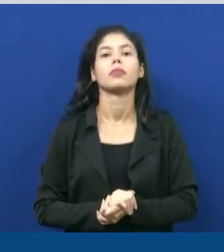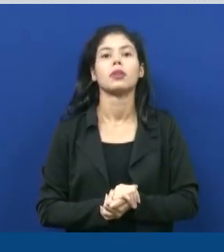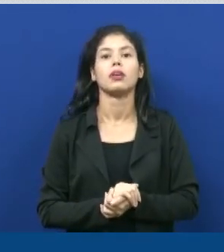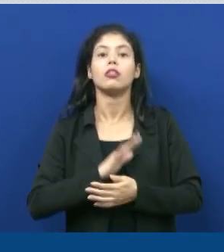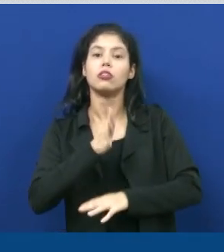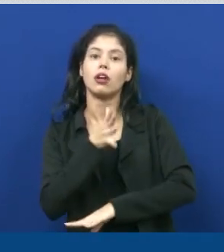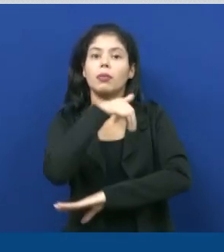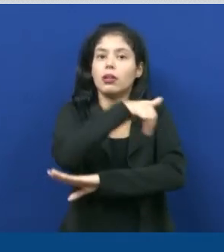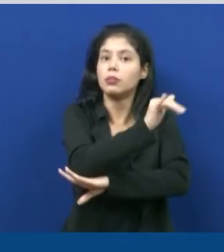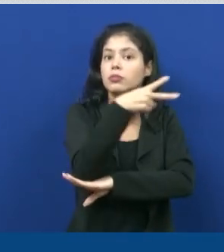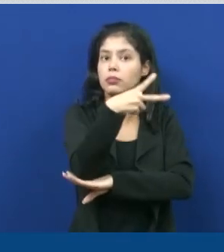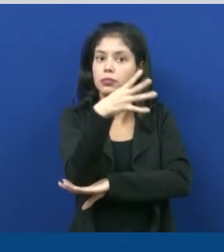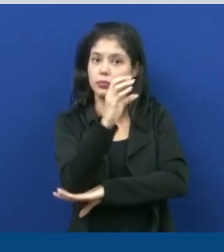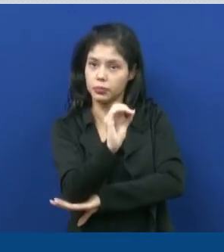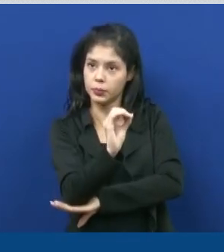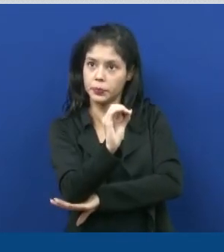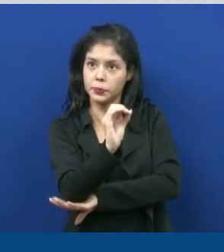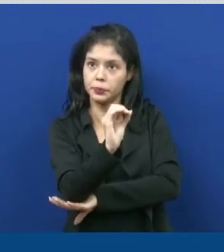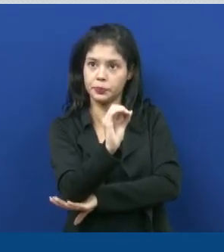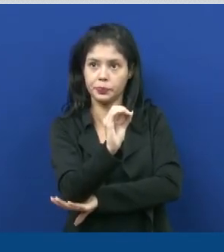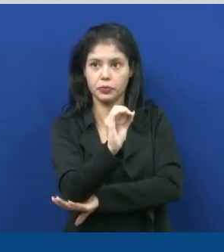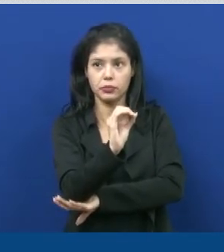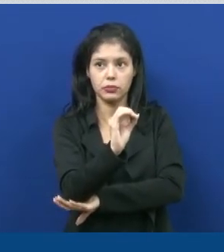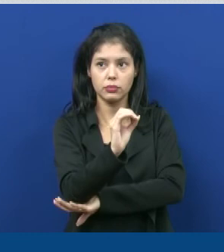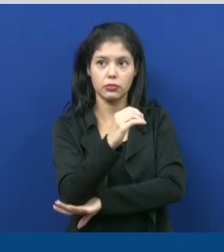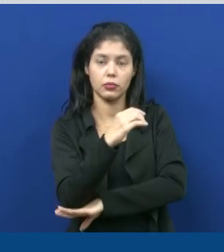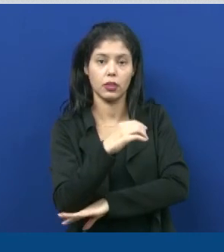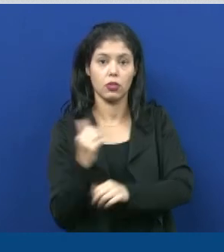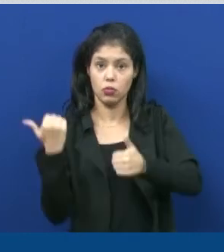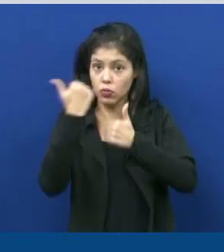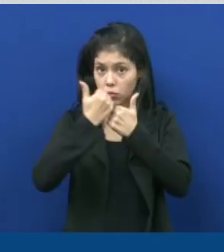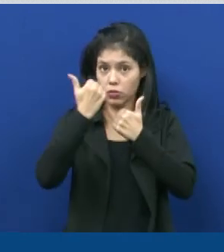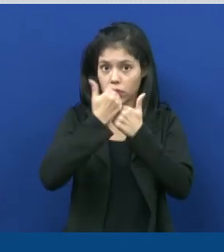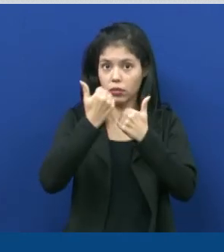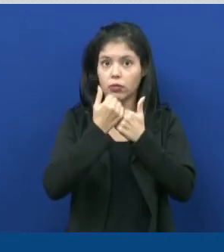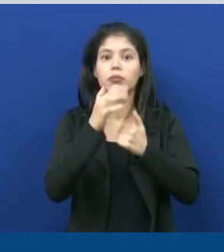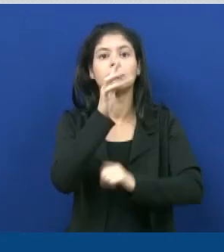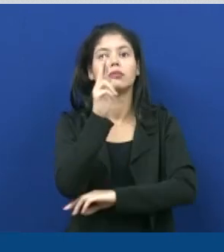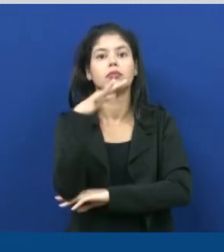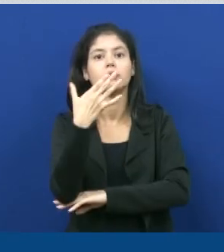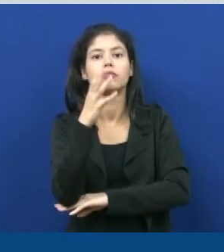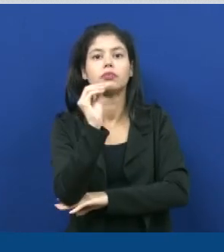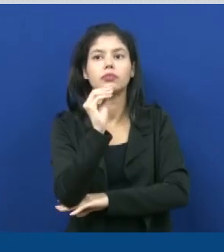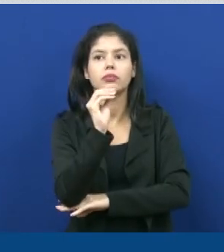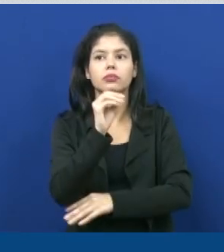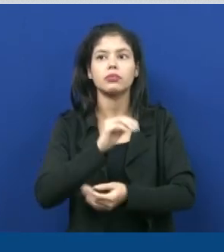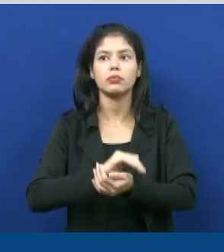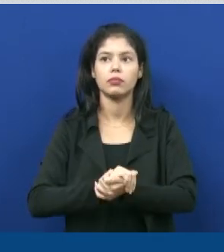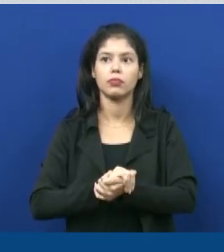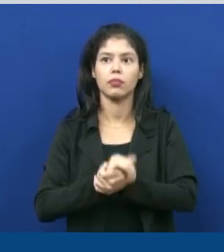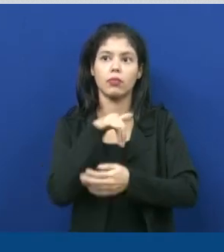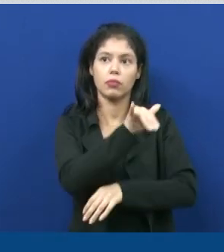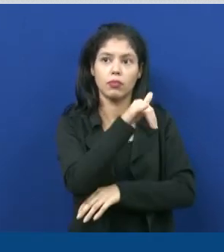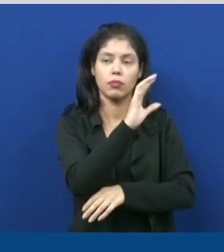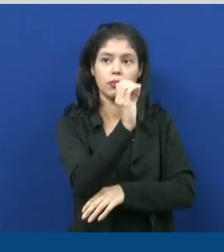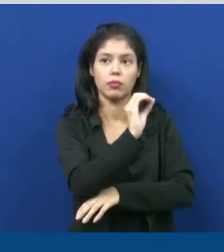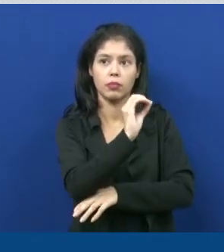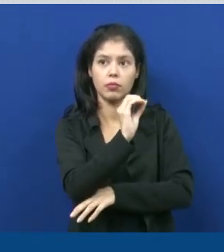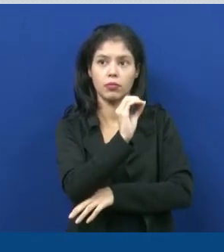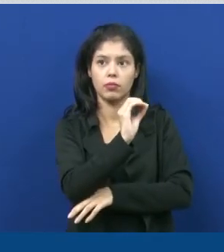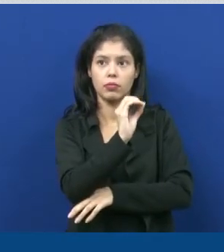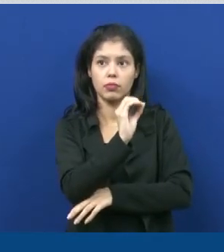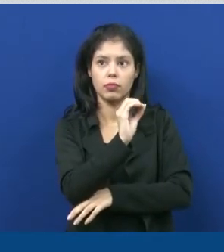Para y igual a 0 agora, eu vou substituir aqui na função o y por 0. Então